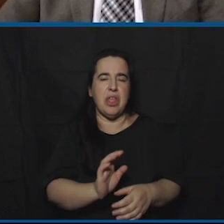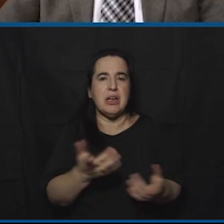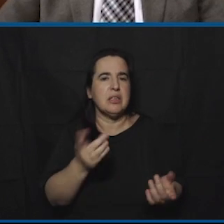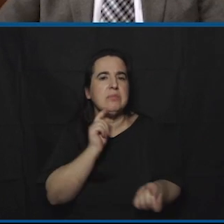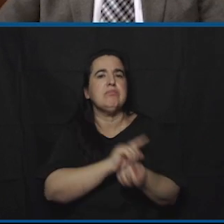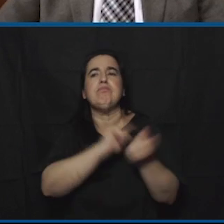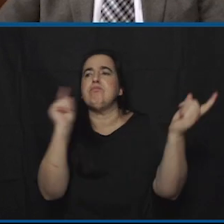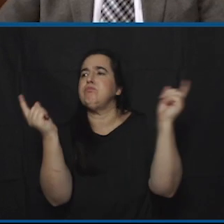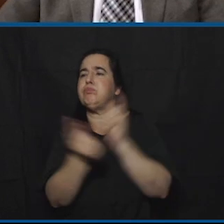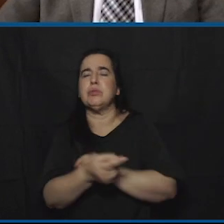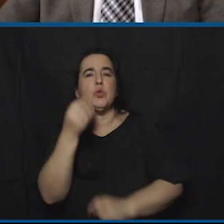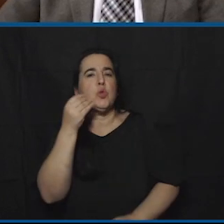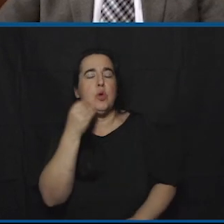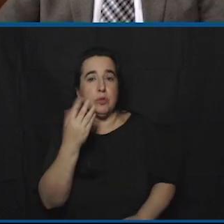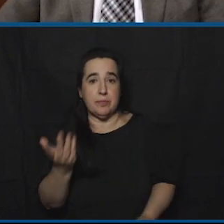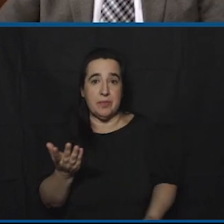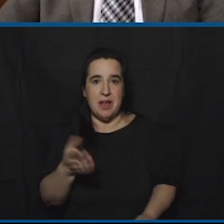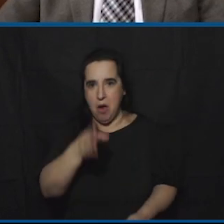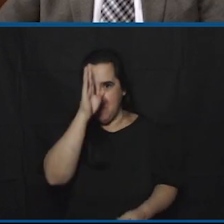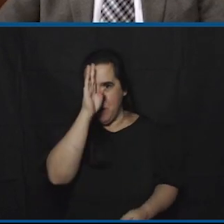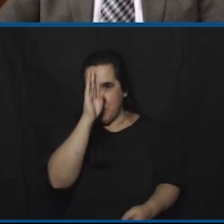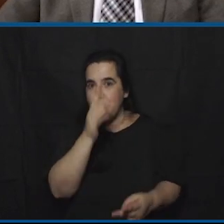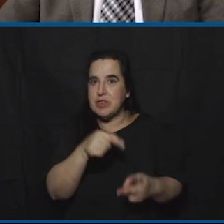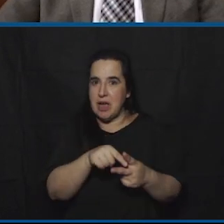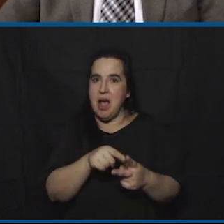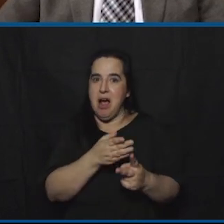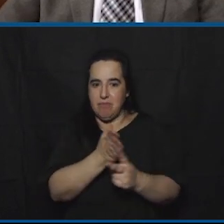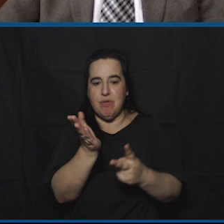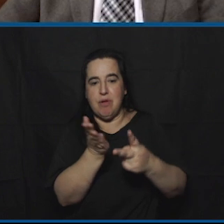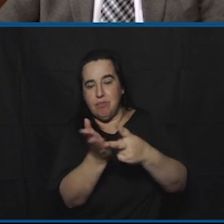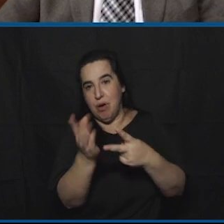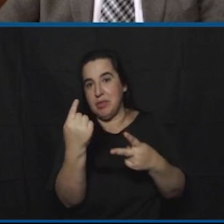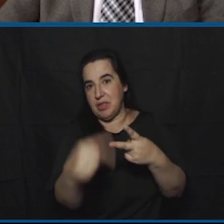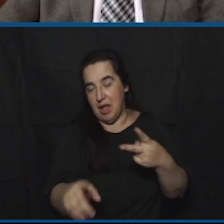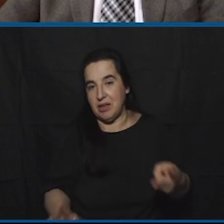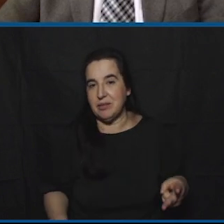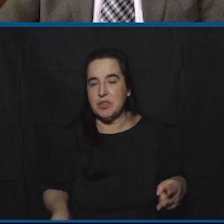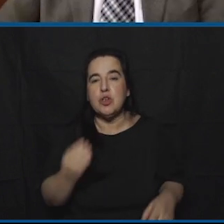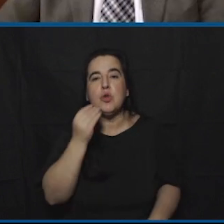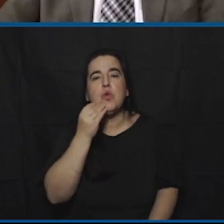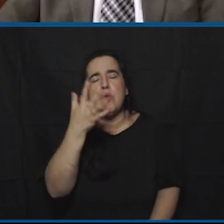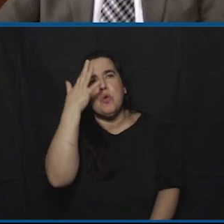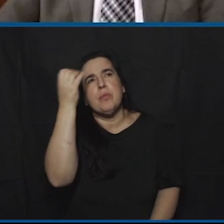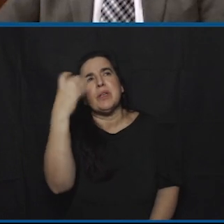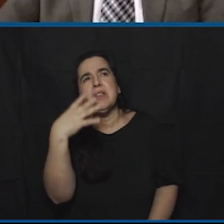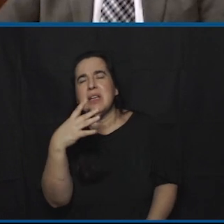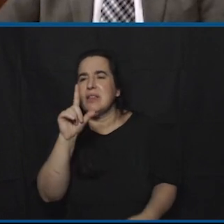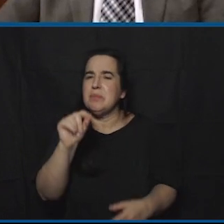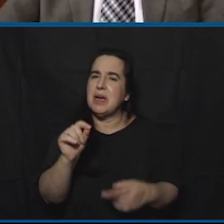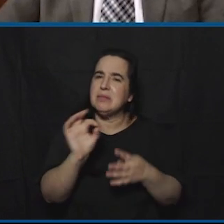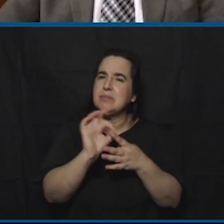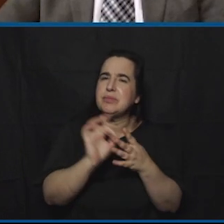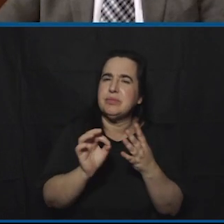vemos aqui que é uma profecia também de duplo cumprimento, mas como é que nós podemos entender isto, entender as referências